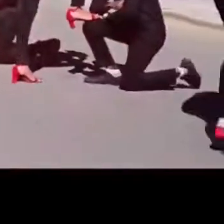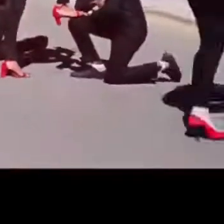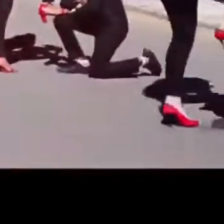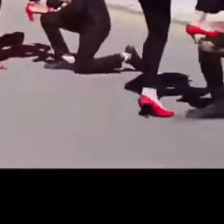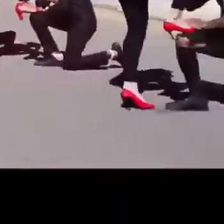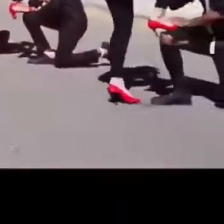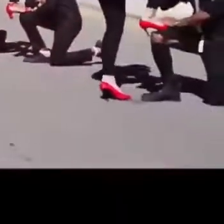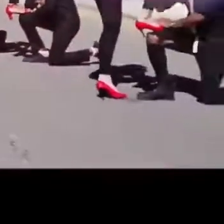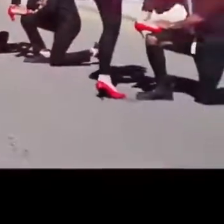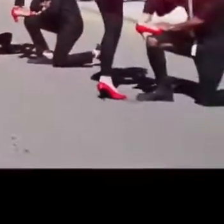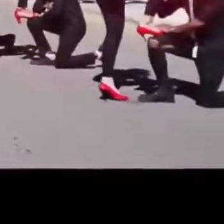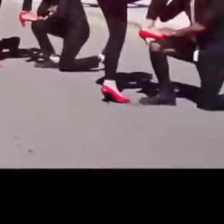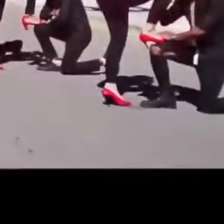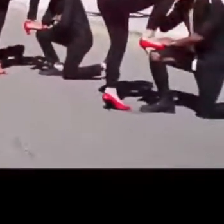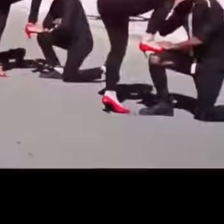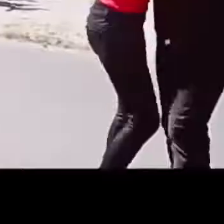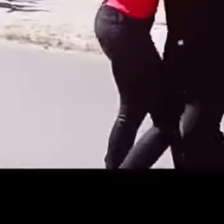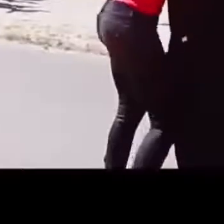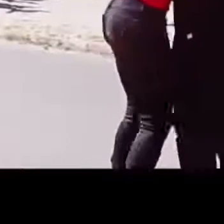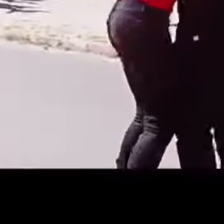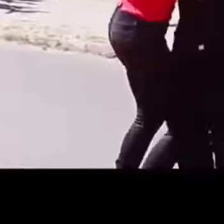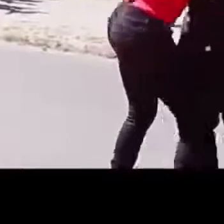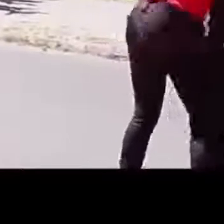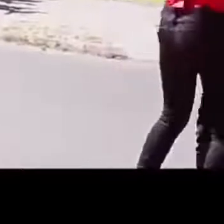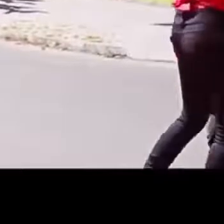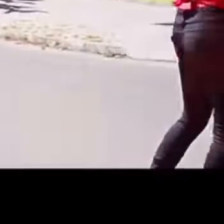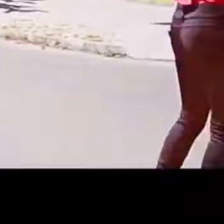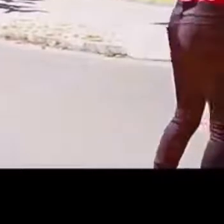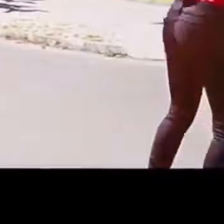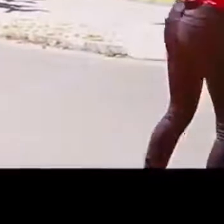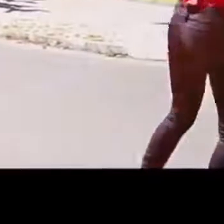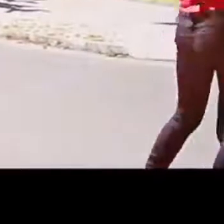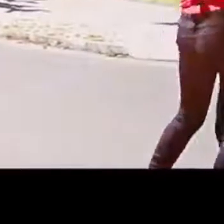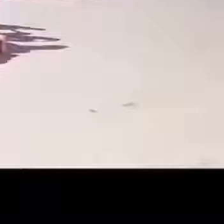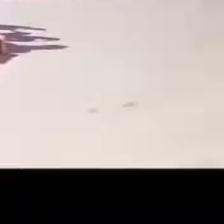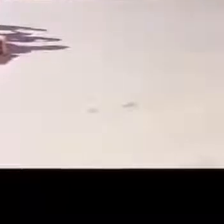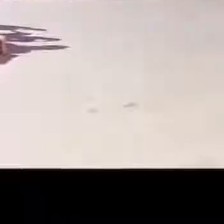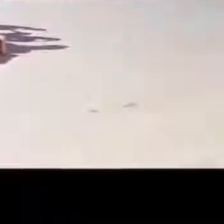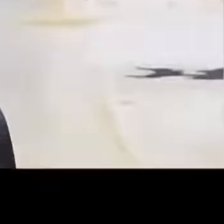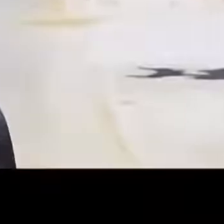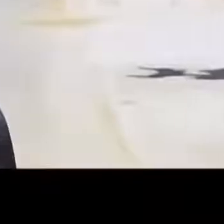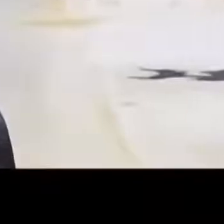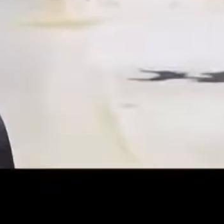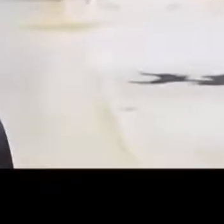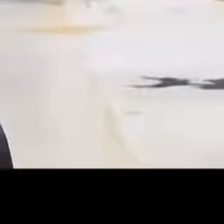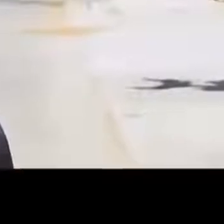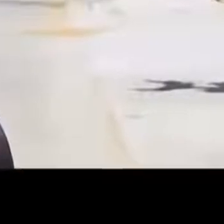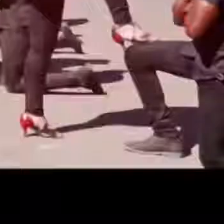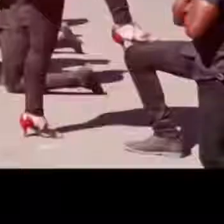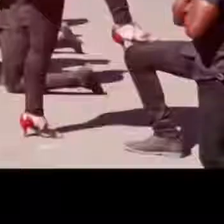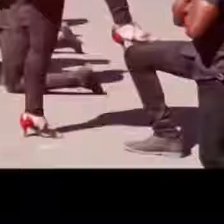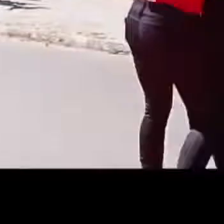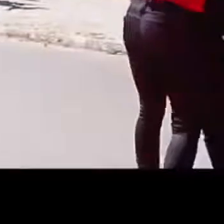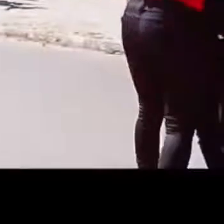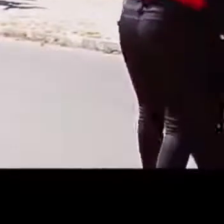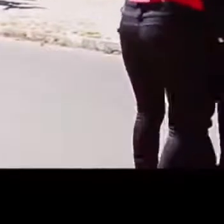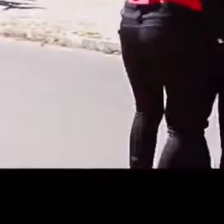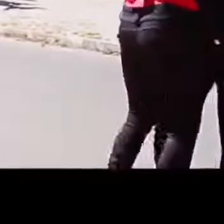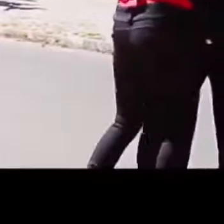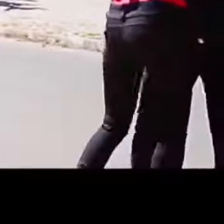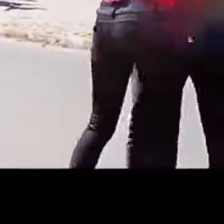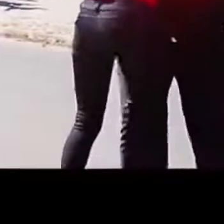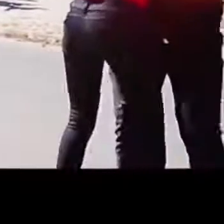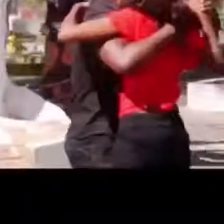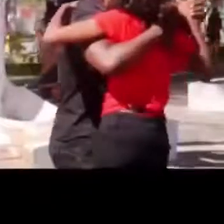mundo, partilhar cada segundo. Meu amor, quero te dizer, estou